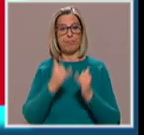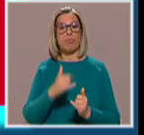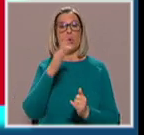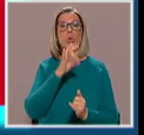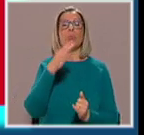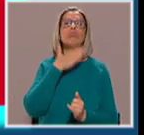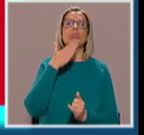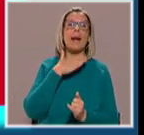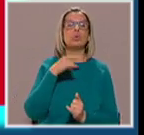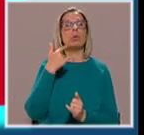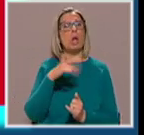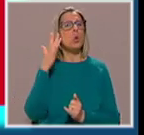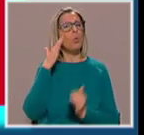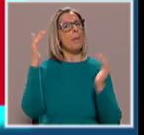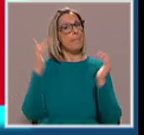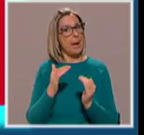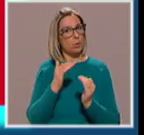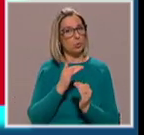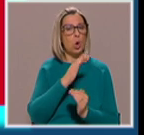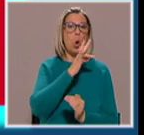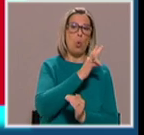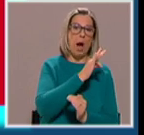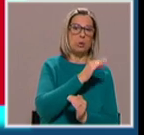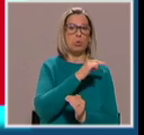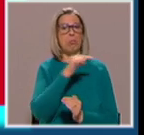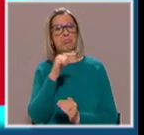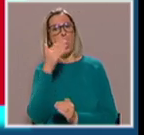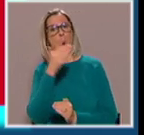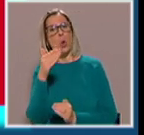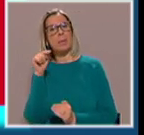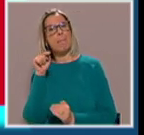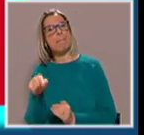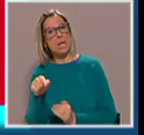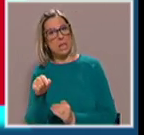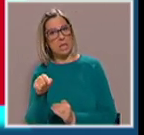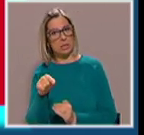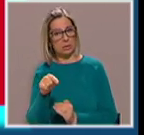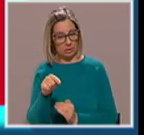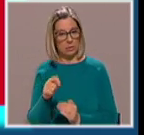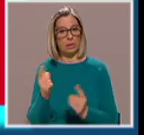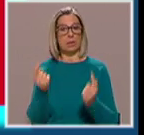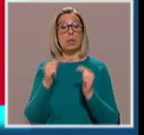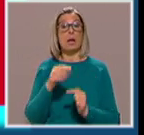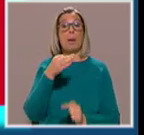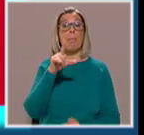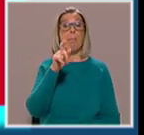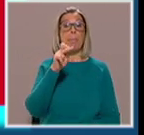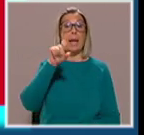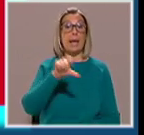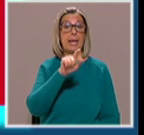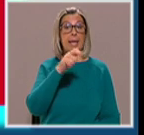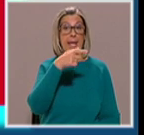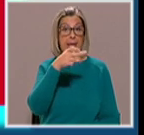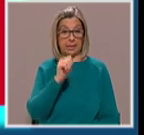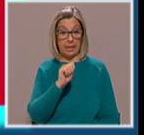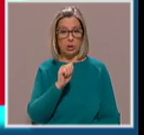número, variando entre os 4 e os 11 mil por mililitro de sangue. Relativamente às plaquetas, deverão